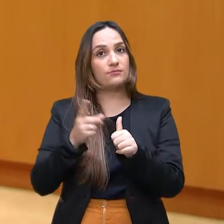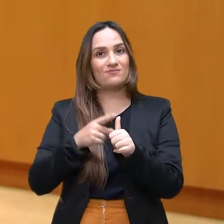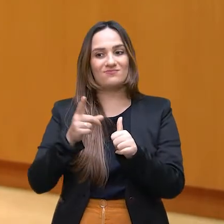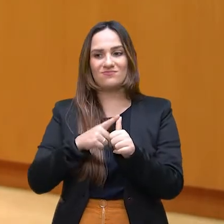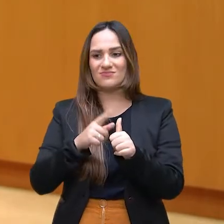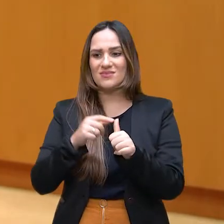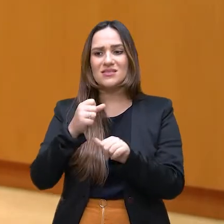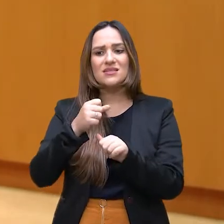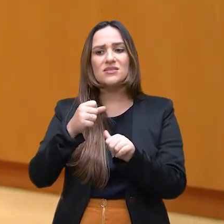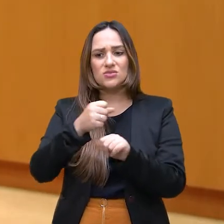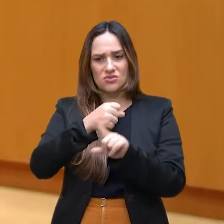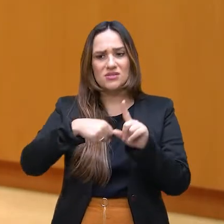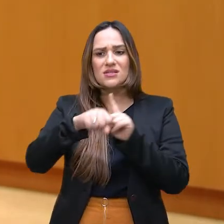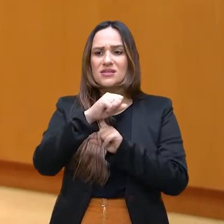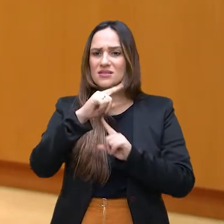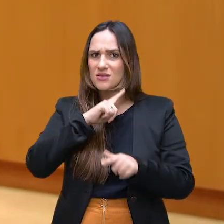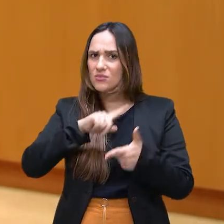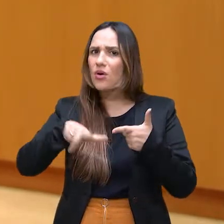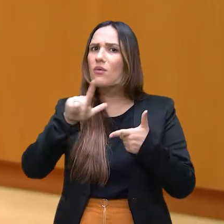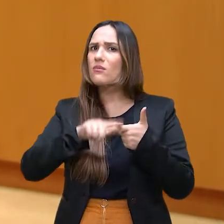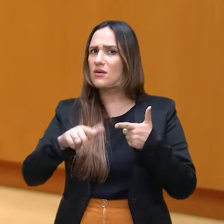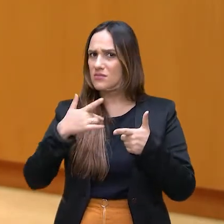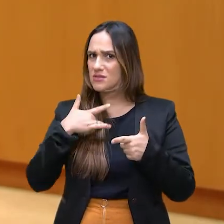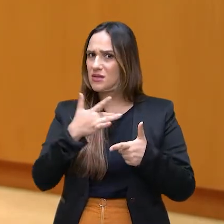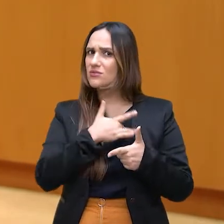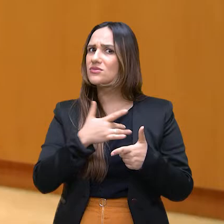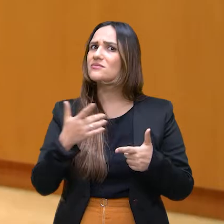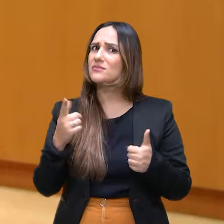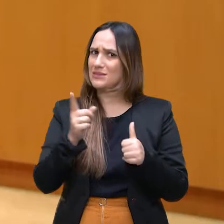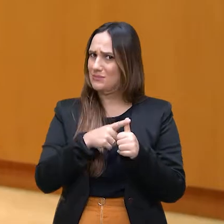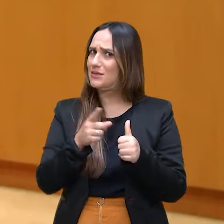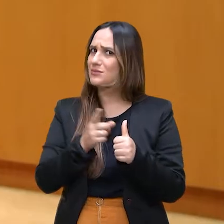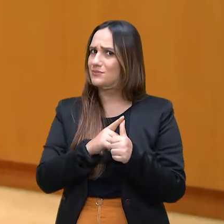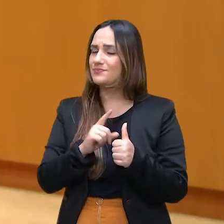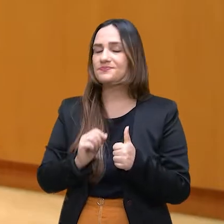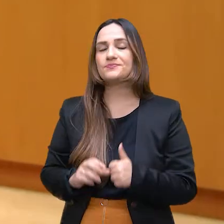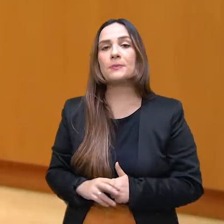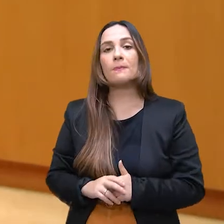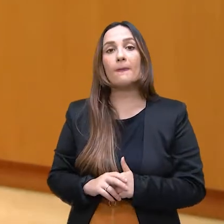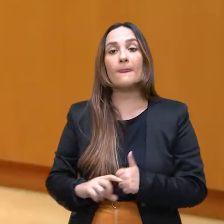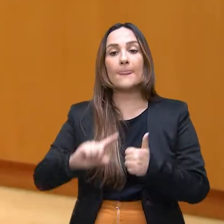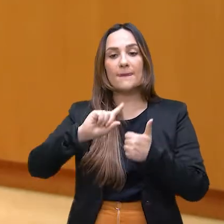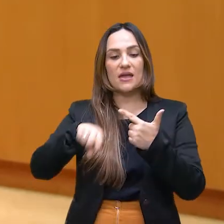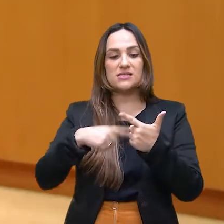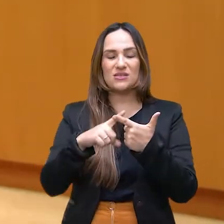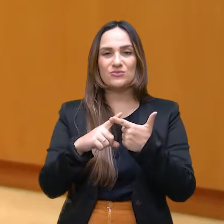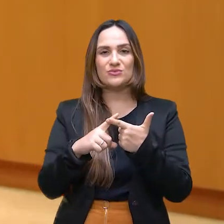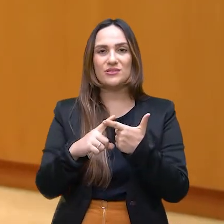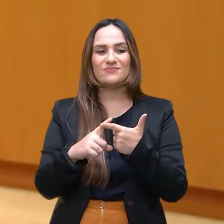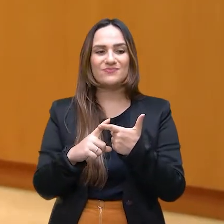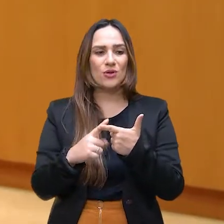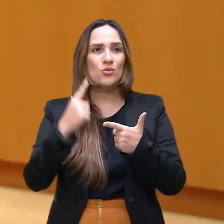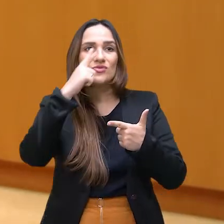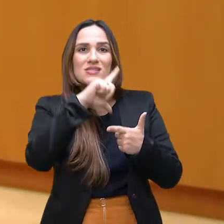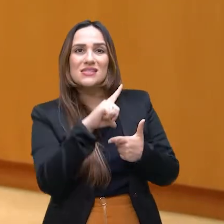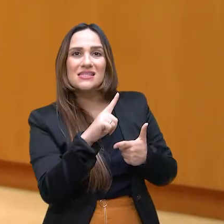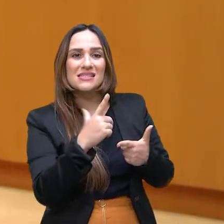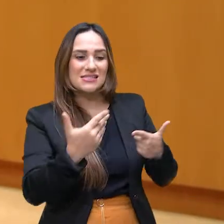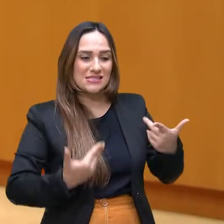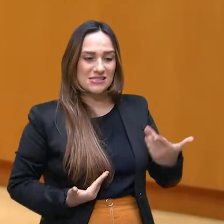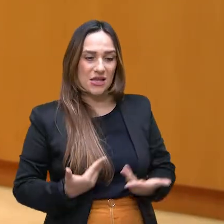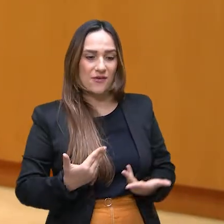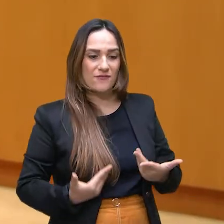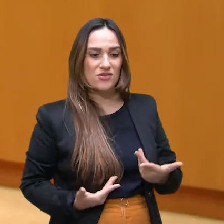bastante problemas de saúde, não é? Outra questão é que o acesso à saúde ou a prestação